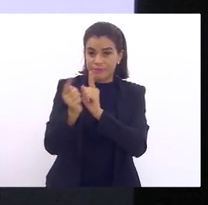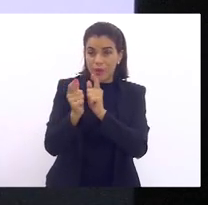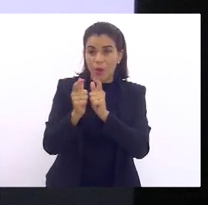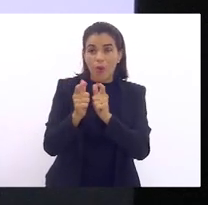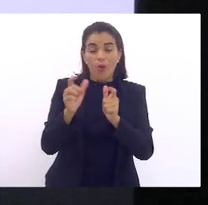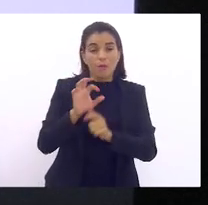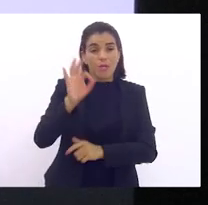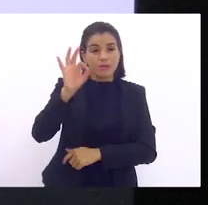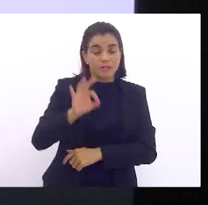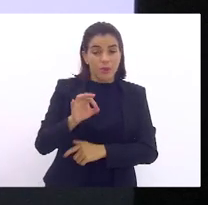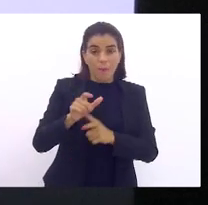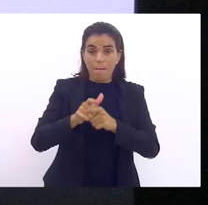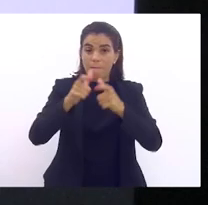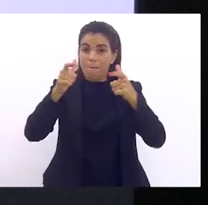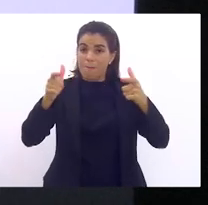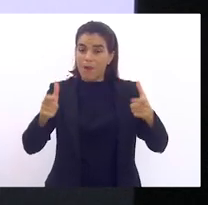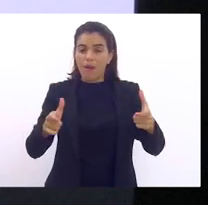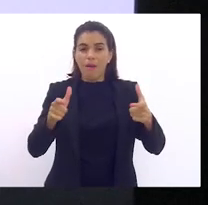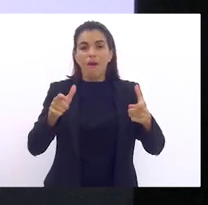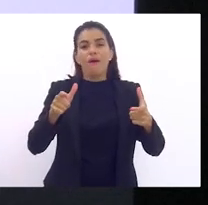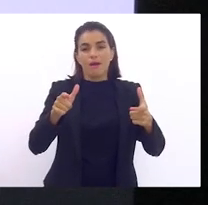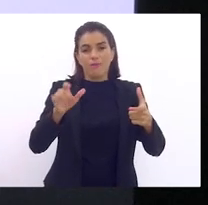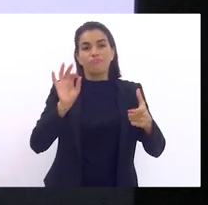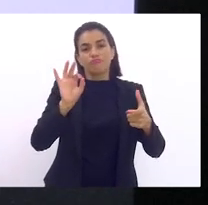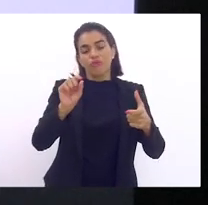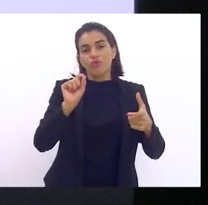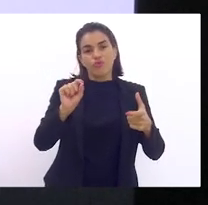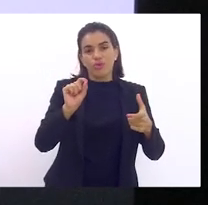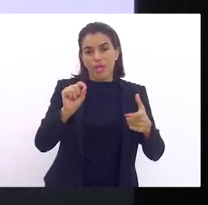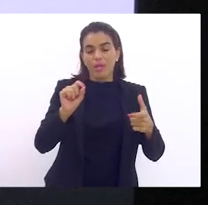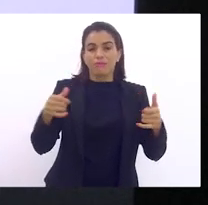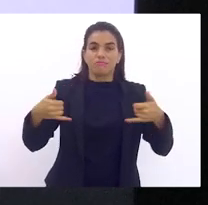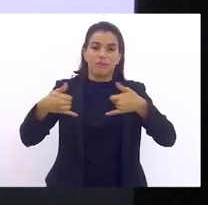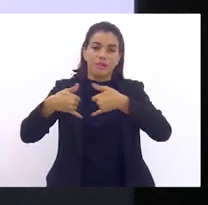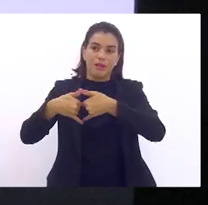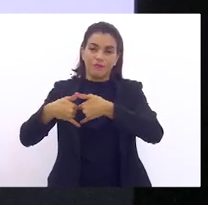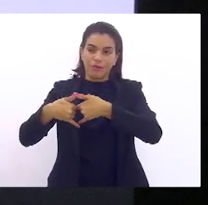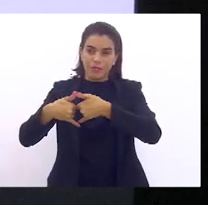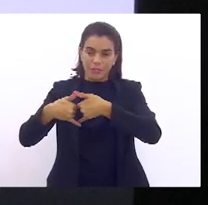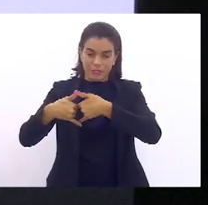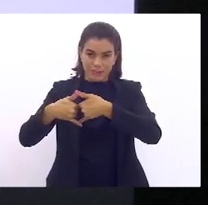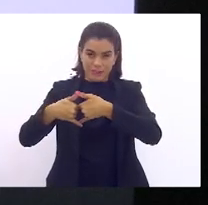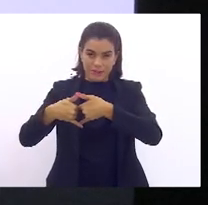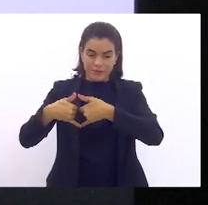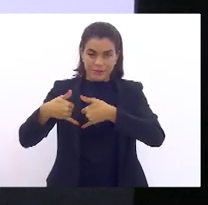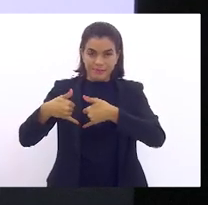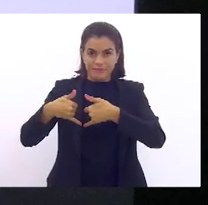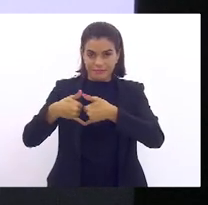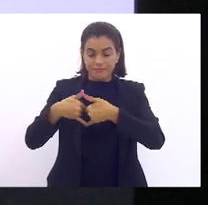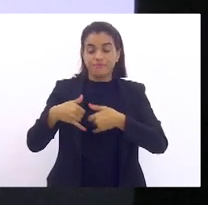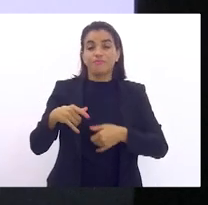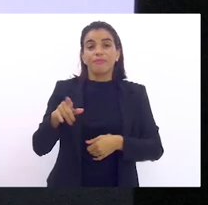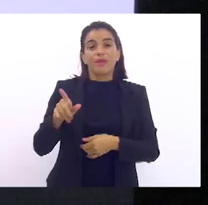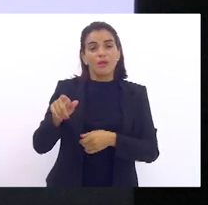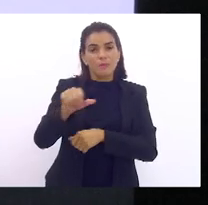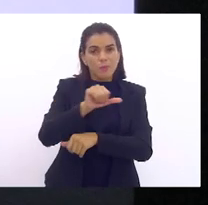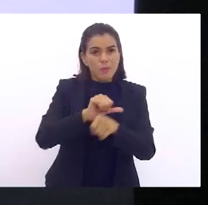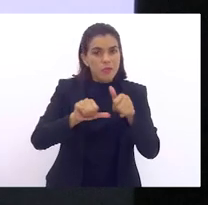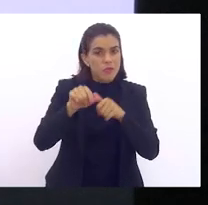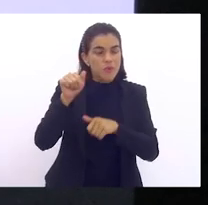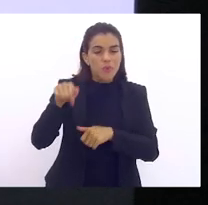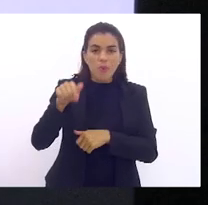percentual se refere exatamente a esse atendimento telefônico que como nós apontamos virou também uma